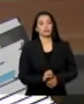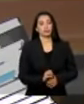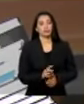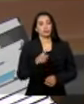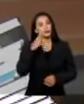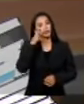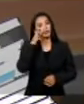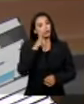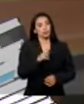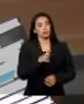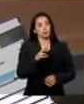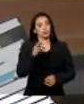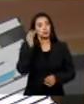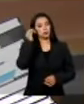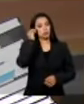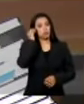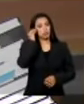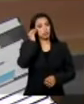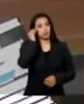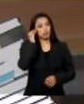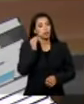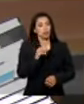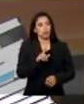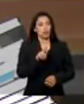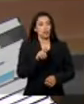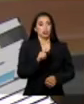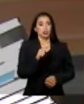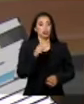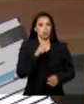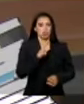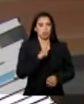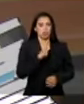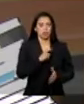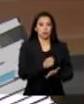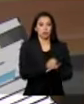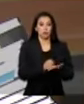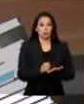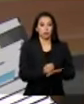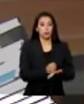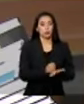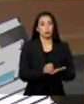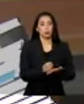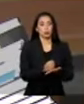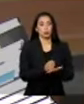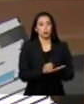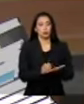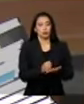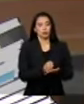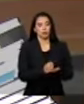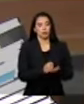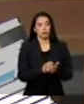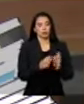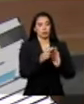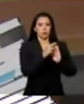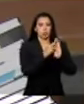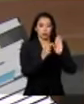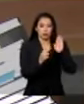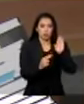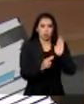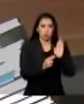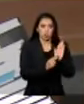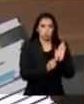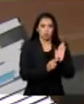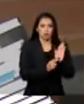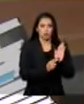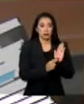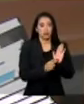preceito conforma o aludido princípio dentro da moldura normativa descrita